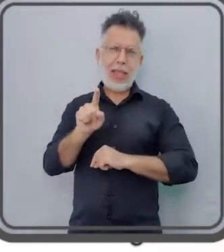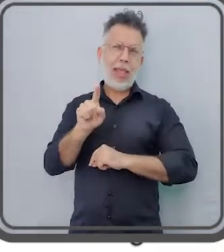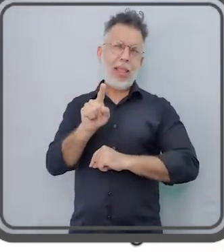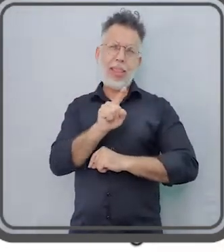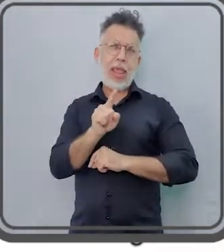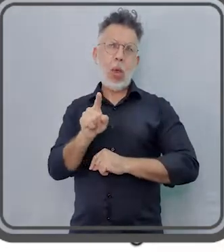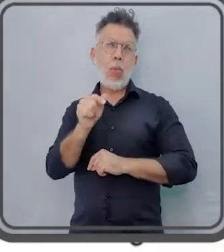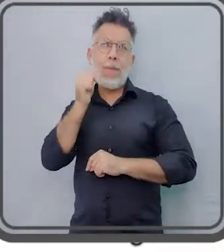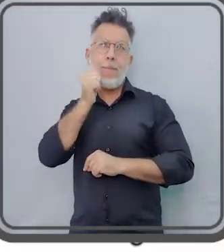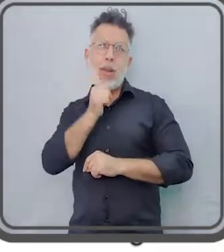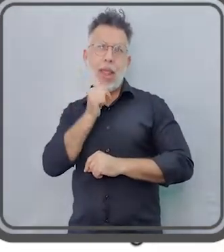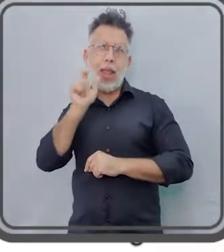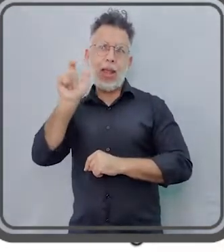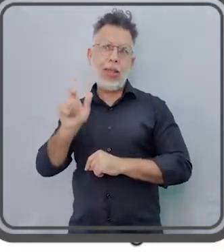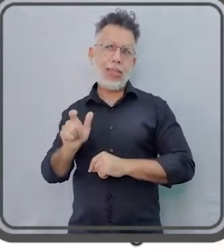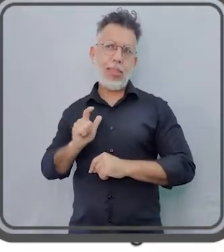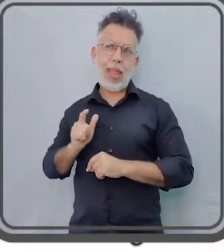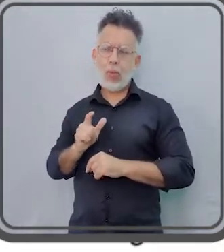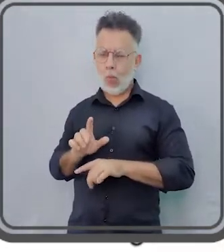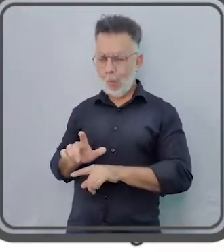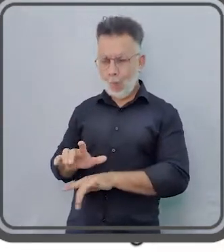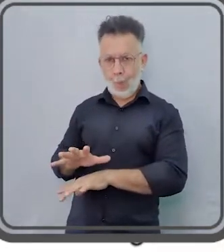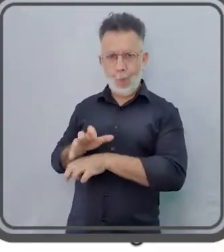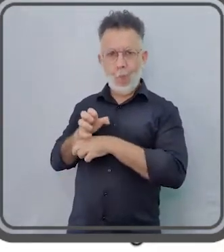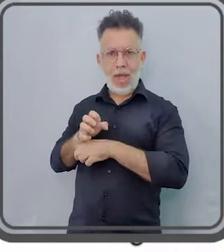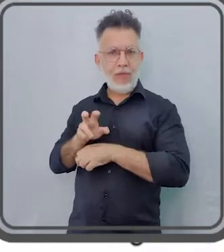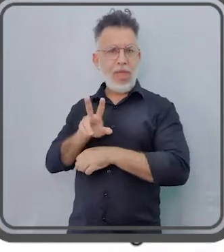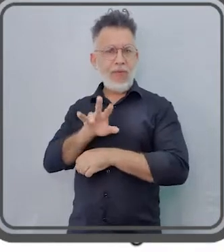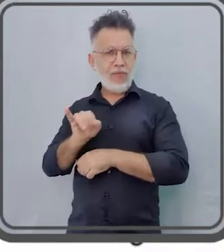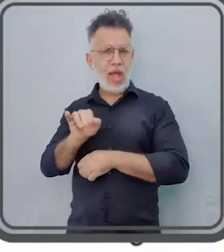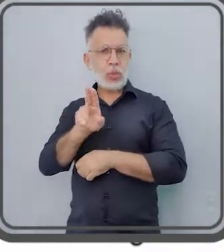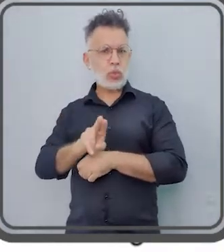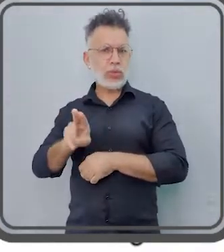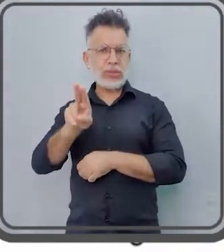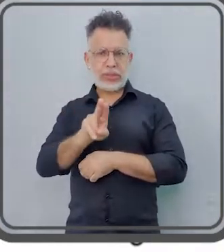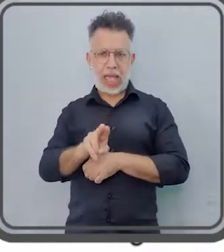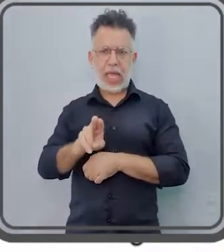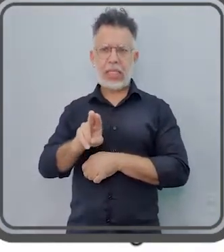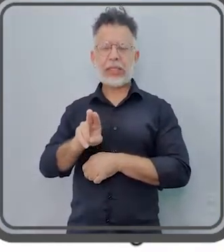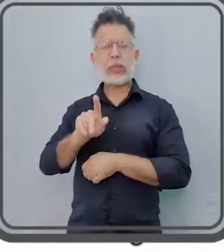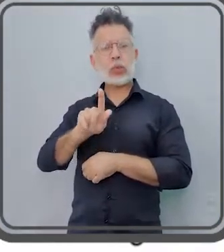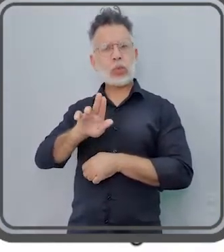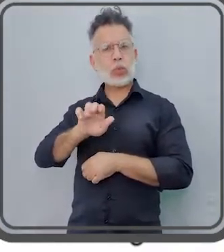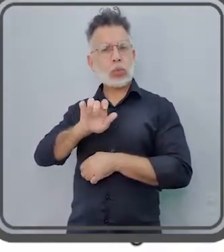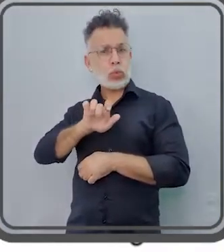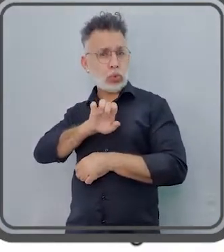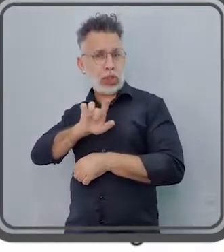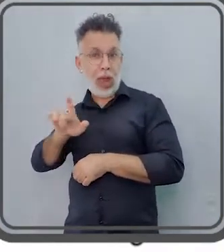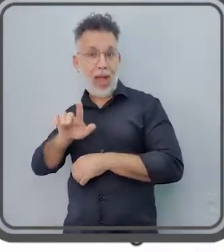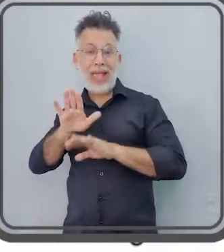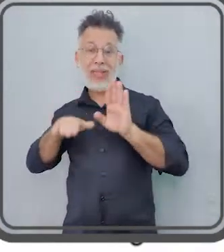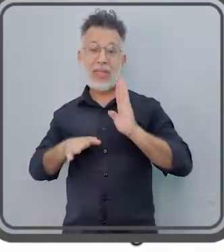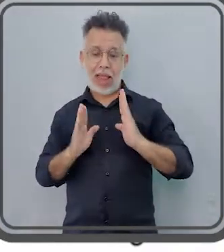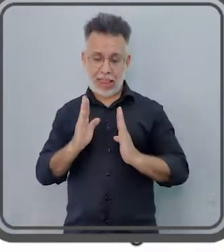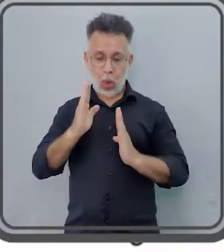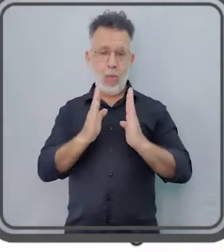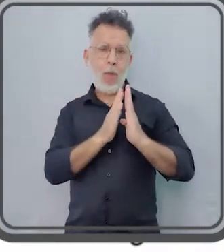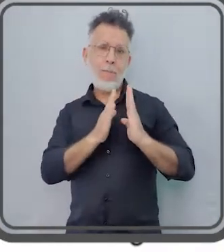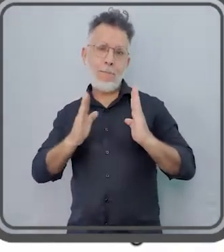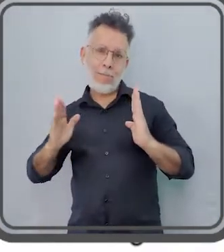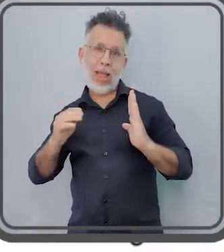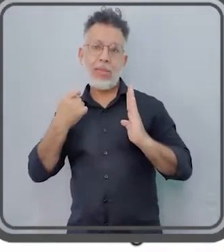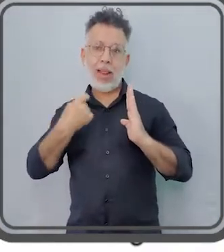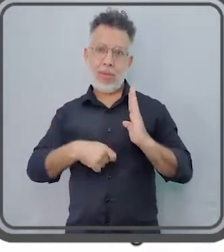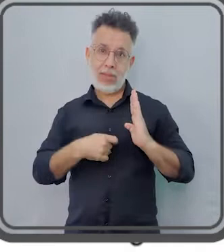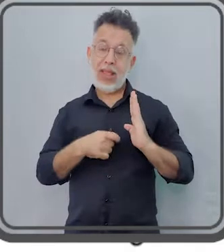não necessariamente uma mulher que tem ressecamento vai precisar de um lubrificante. Às vezes ela está numa fase dessa jornada que precisa. E esse olhar